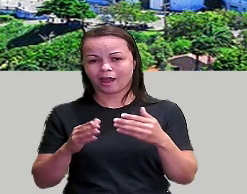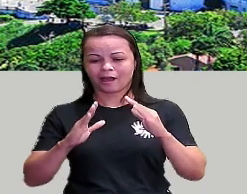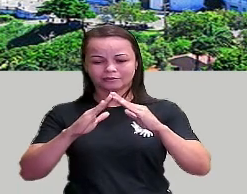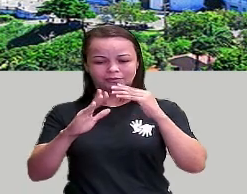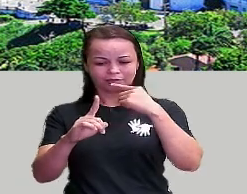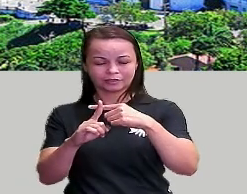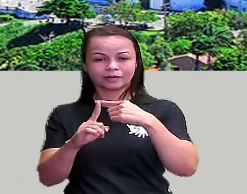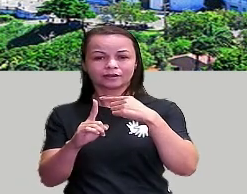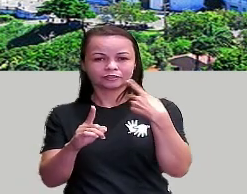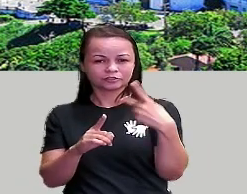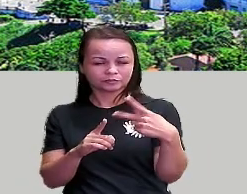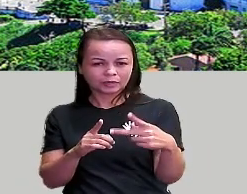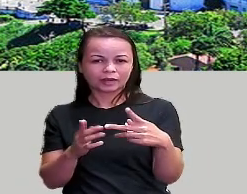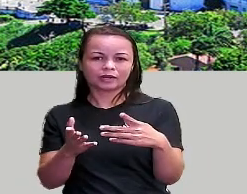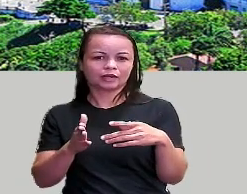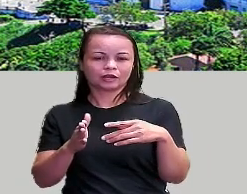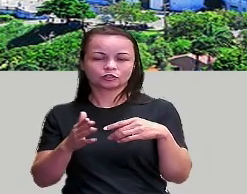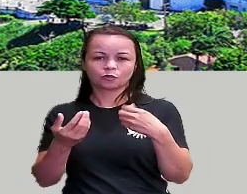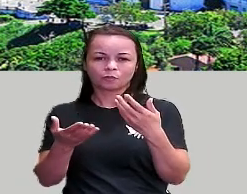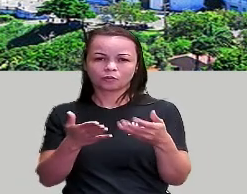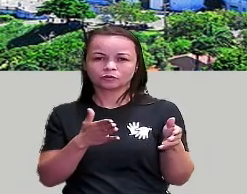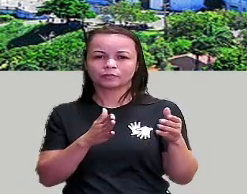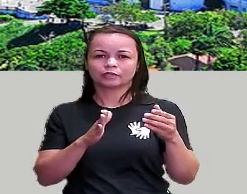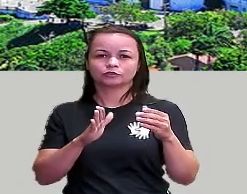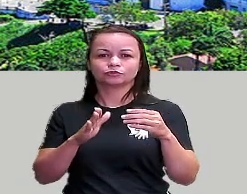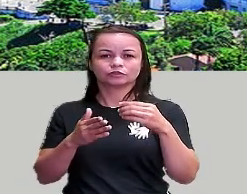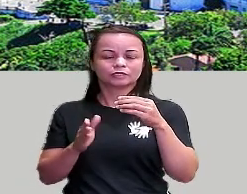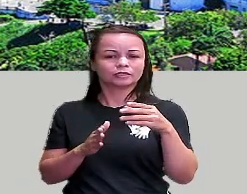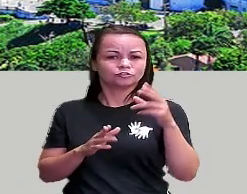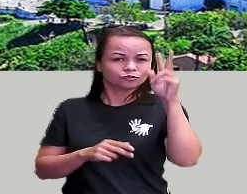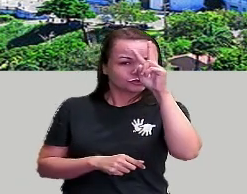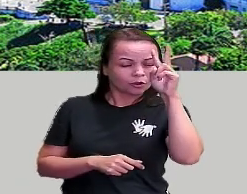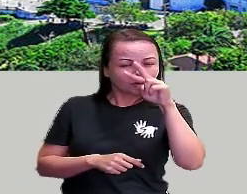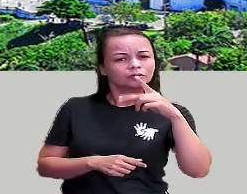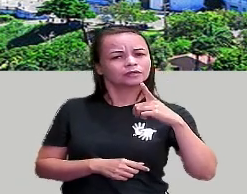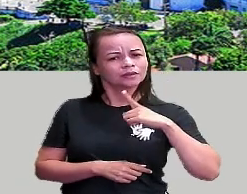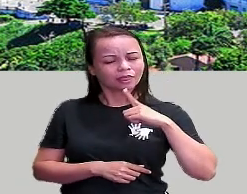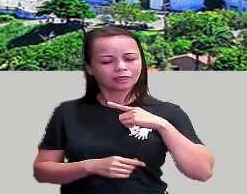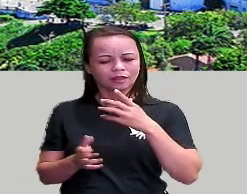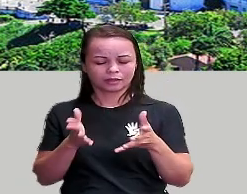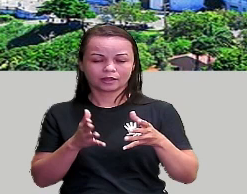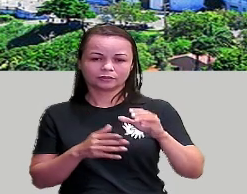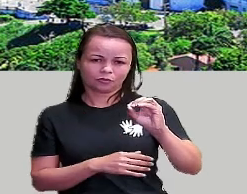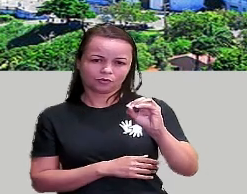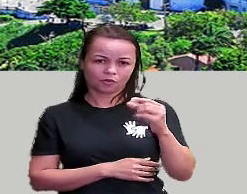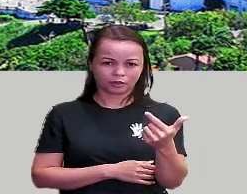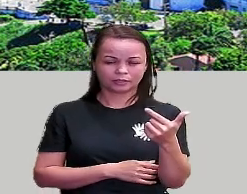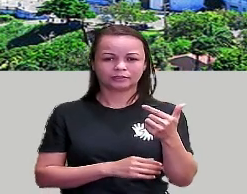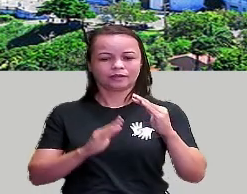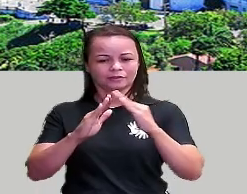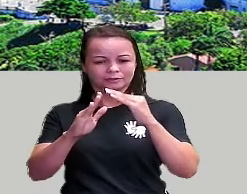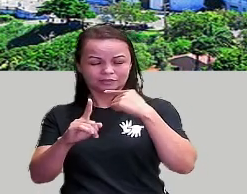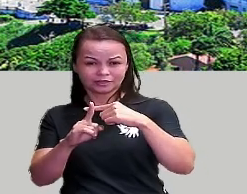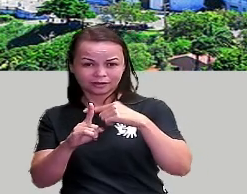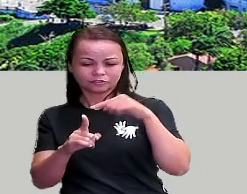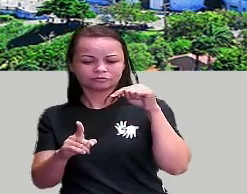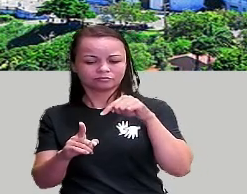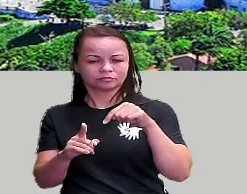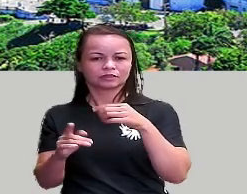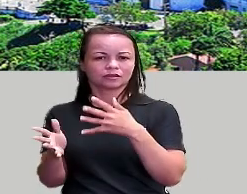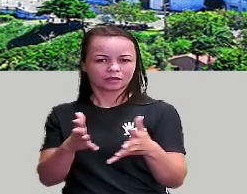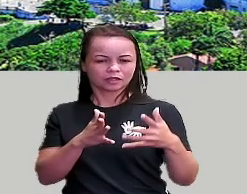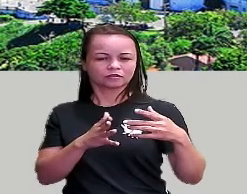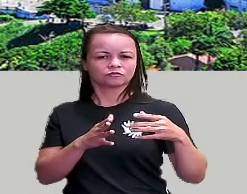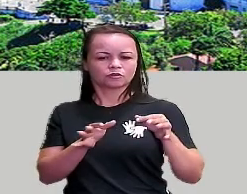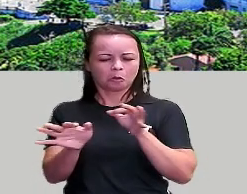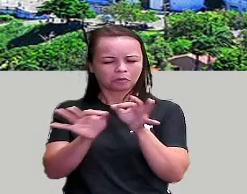eram os monumentos históricos mais importantes que uma sociedade podia ter. Então as igrejas de Olinda foram feitas com maior esmero,